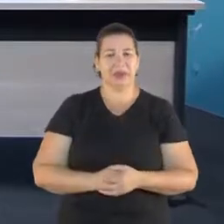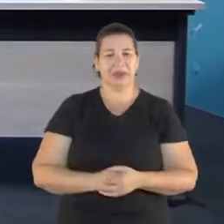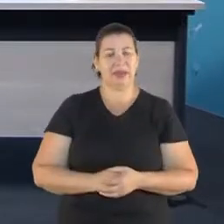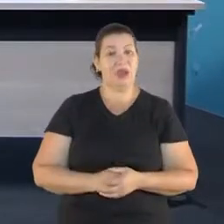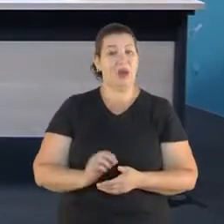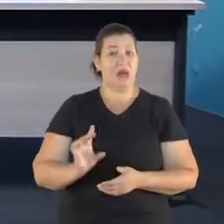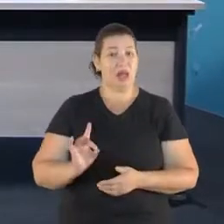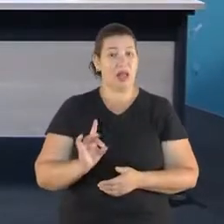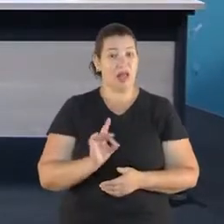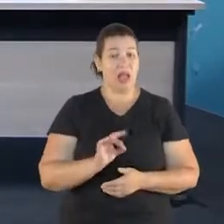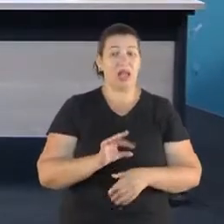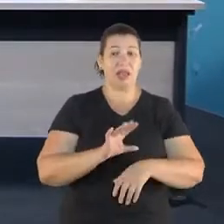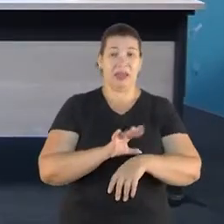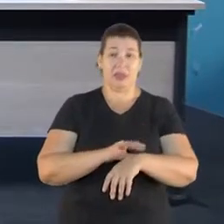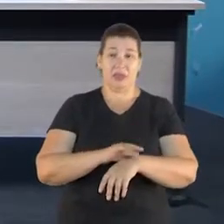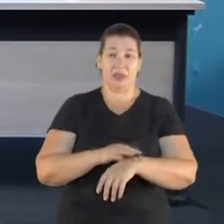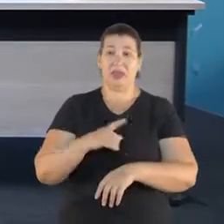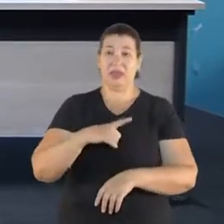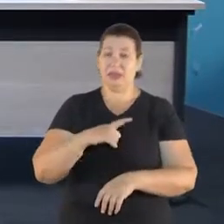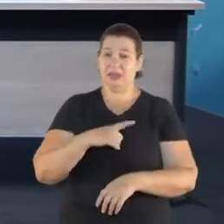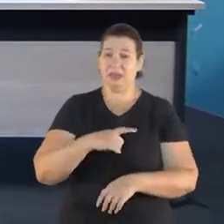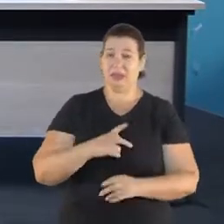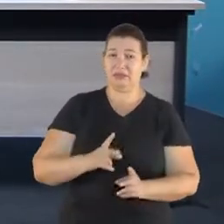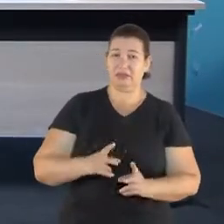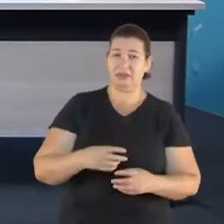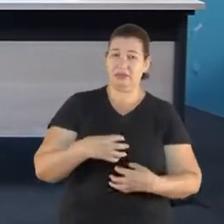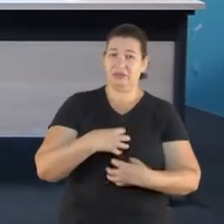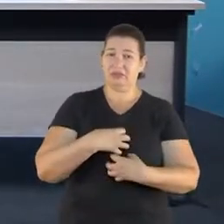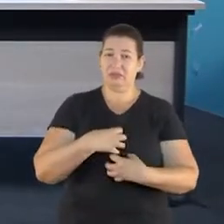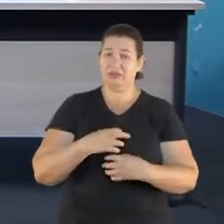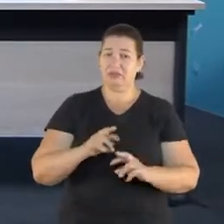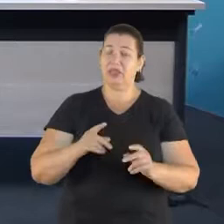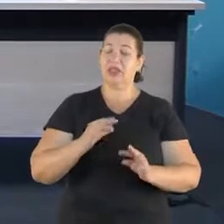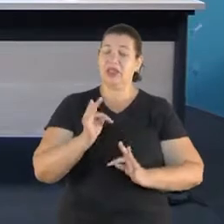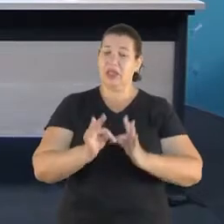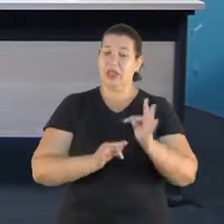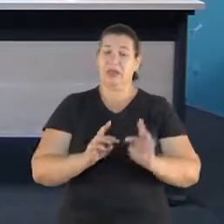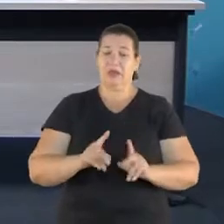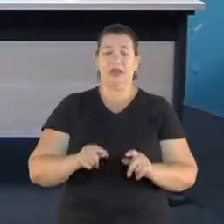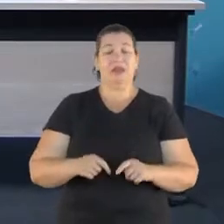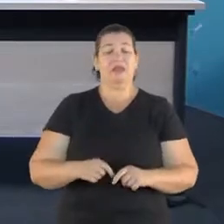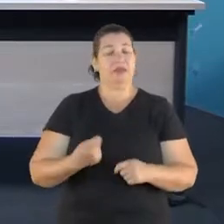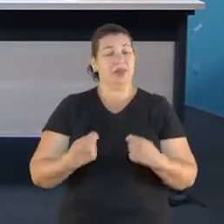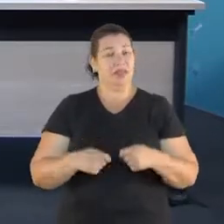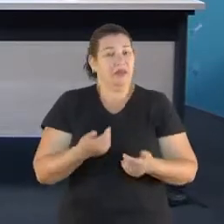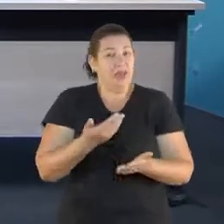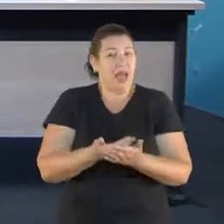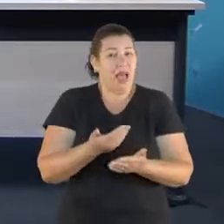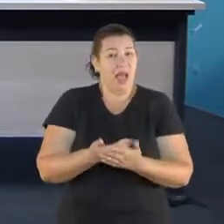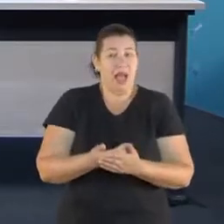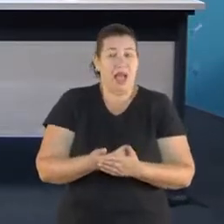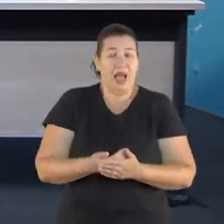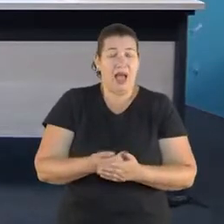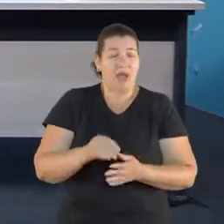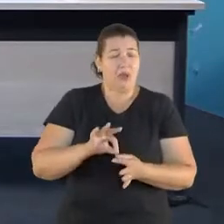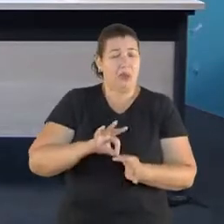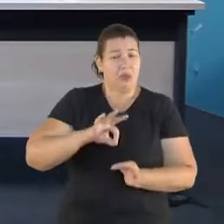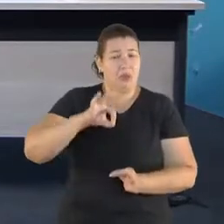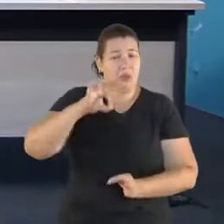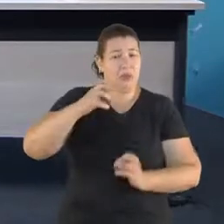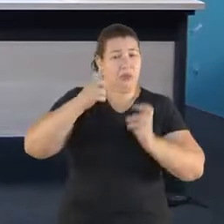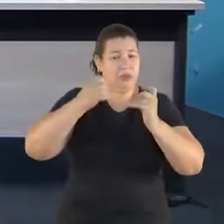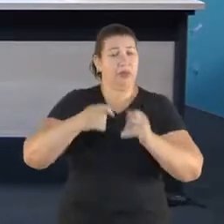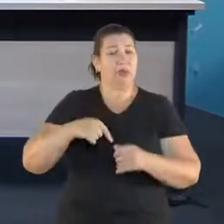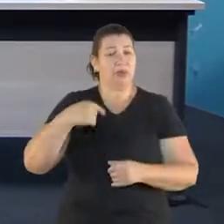próprios sintomas, formas de diagnóstico e tratamento, nós precisaríamos de uma aula inteira só para esse assunto. Então depois vocês